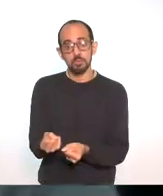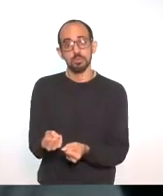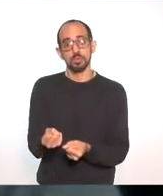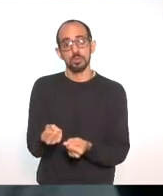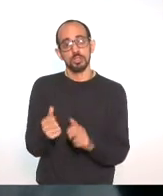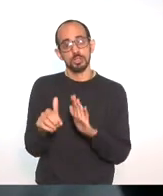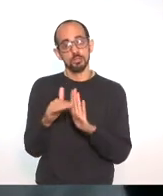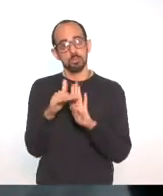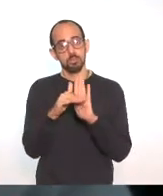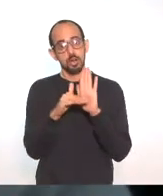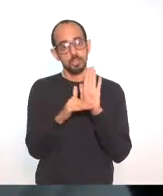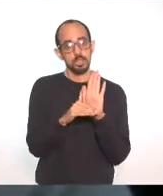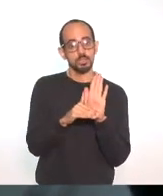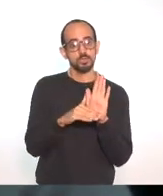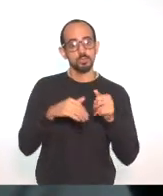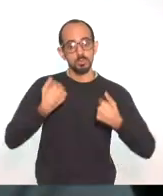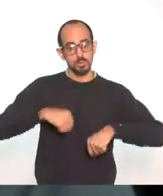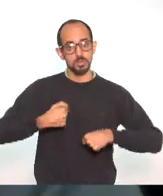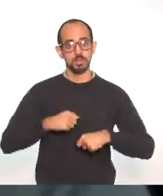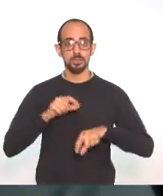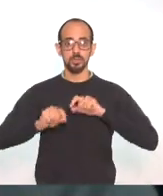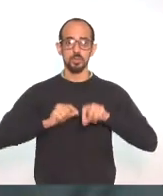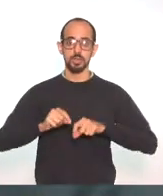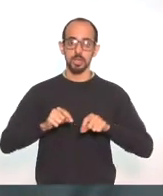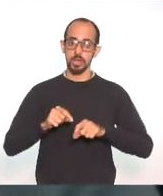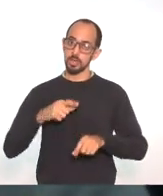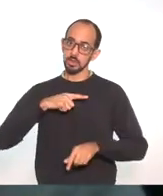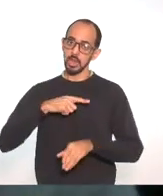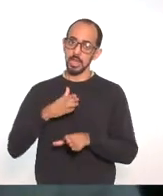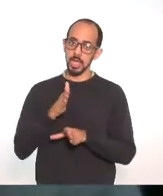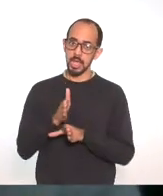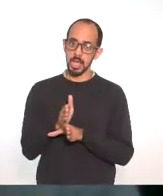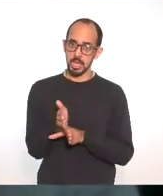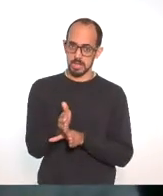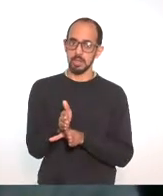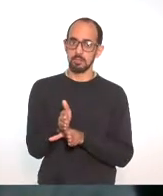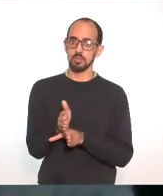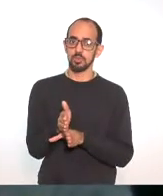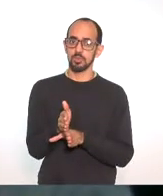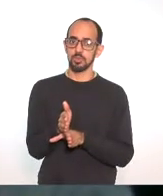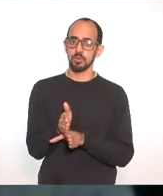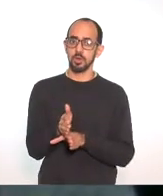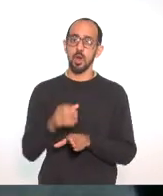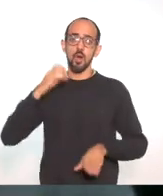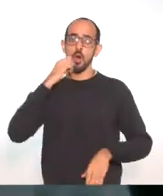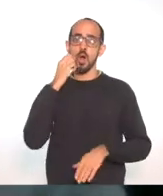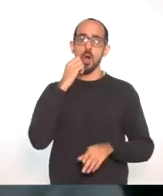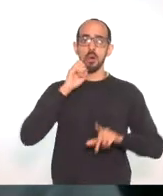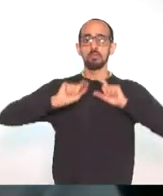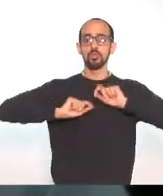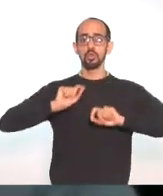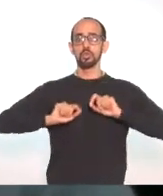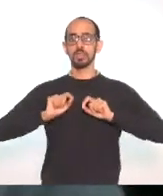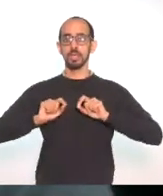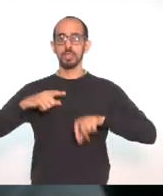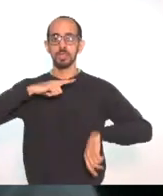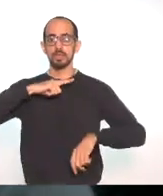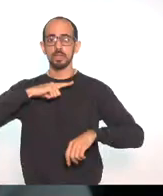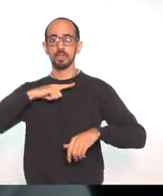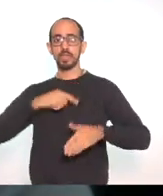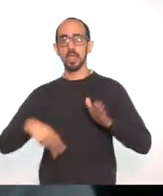todos os municípios se organizam de uma maneira mais equilibrada possível né É óbvio que tem o a dinâmica